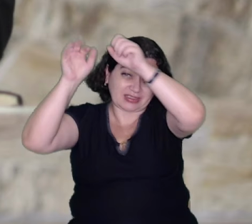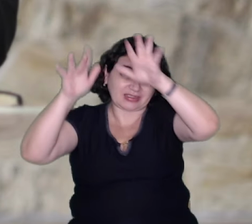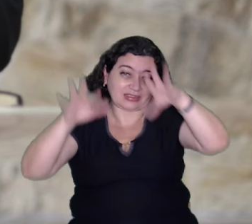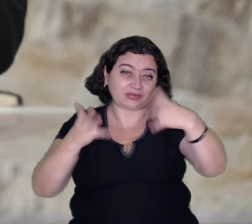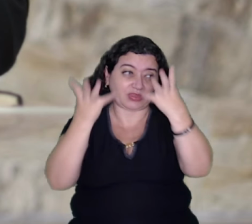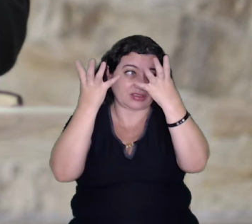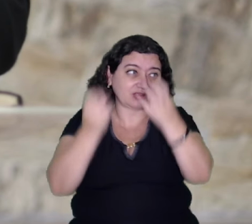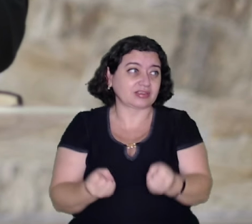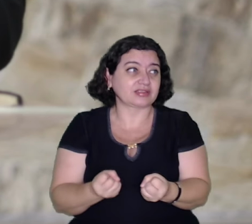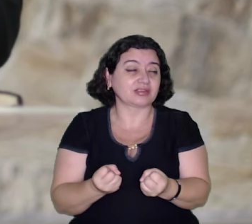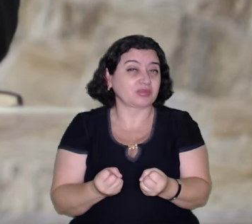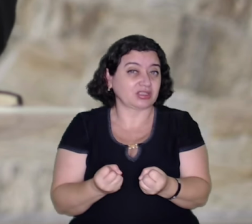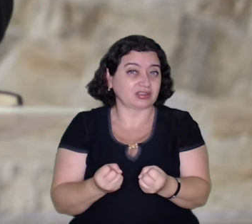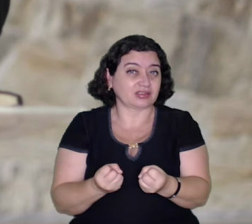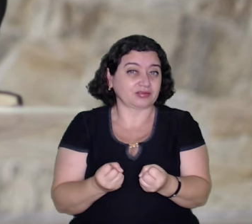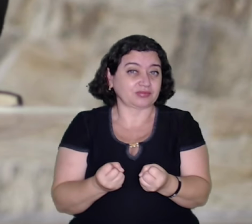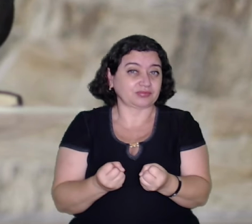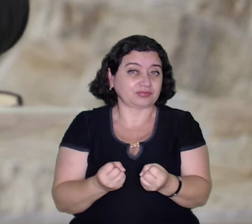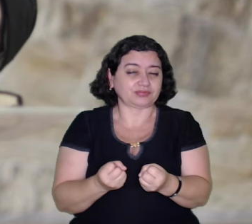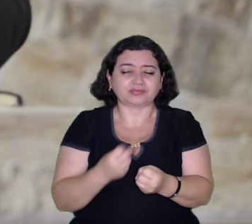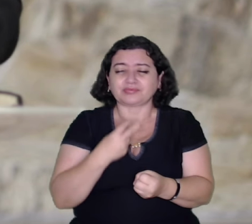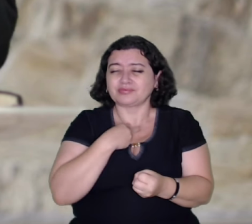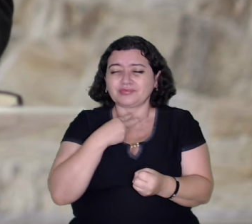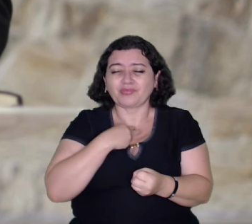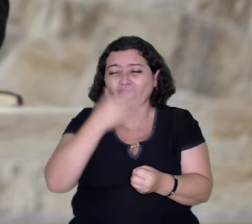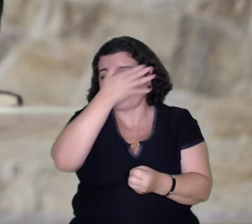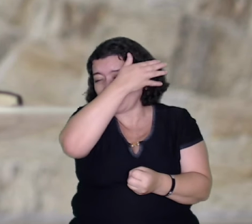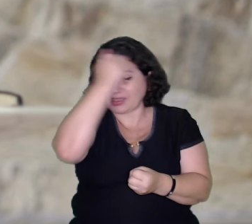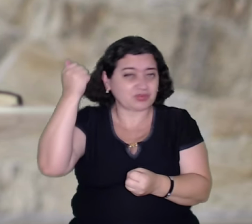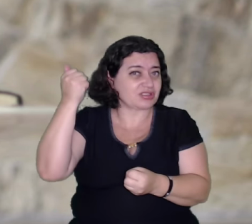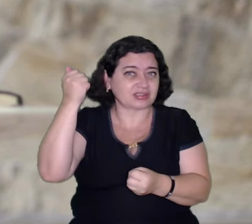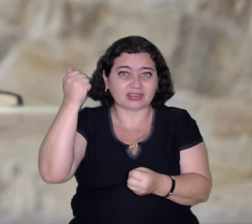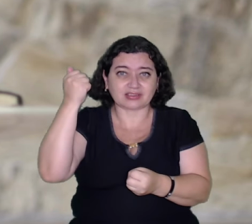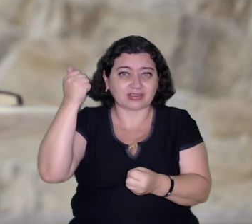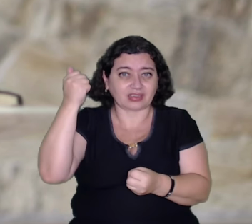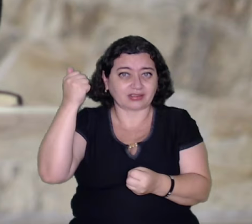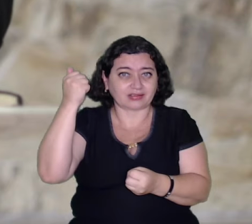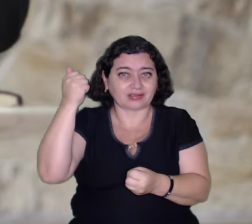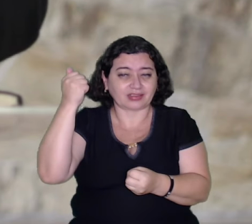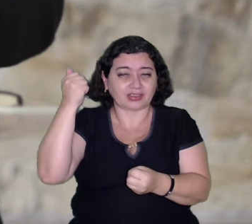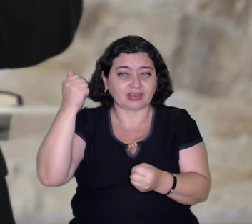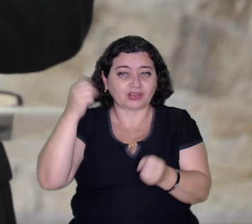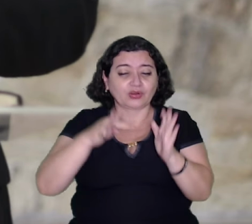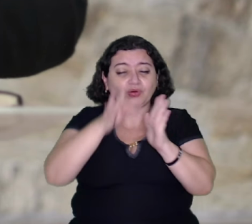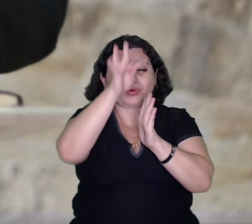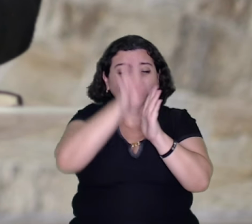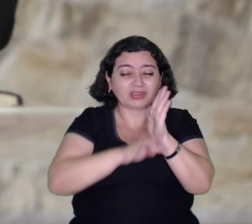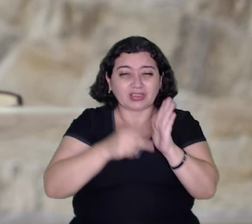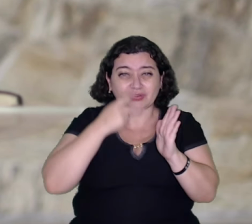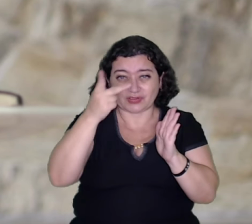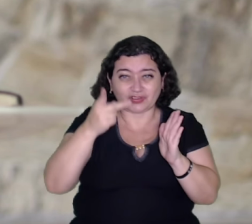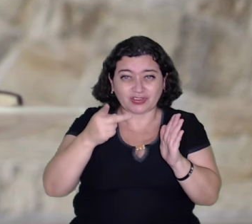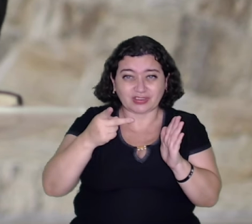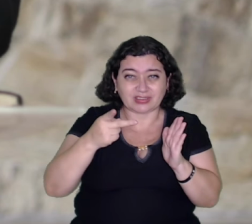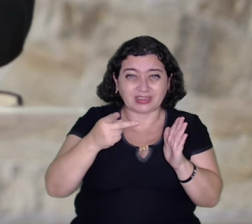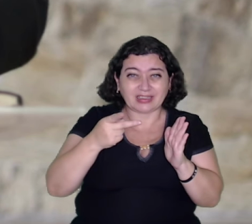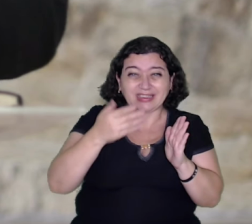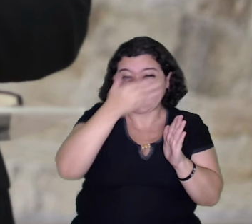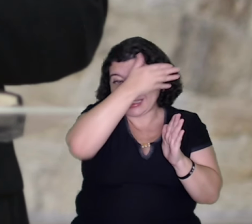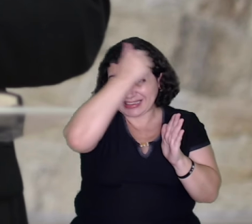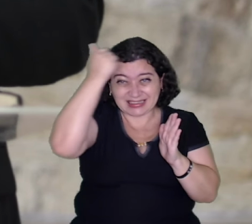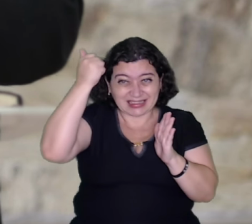recebidas. Nós não podemos esquecer de nenhuma delas. O texto diz, não esqueça de nenhuma das tuas